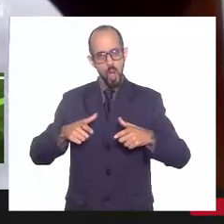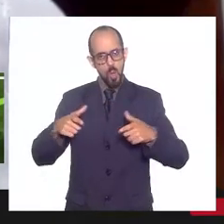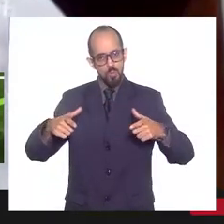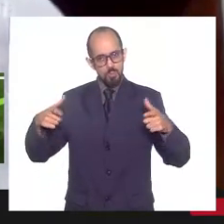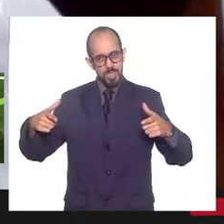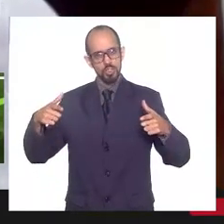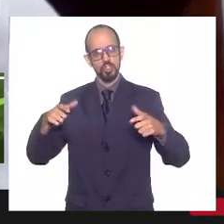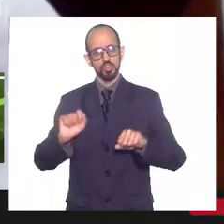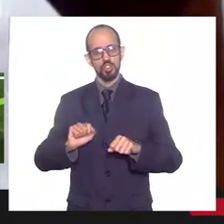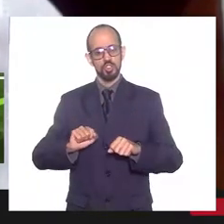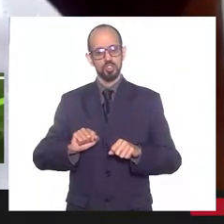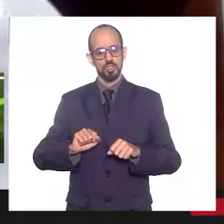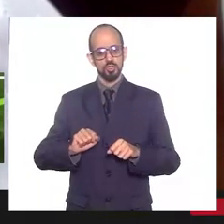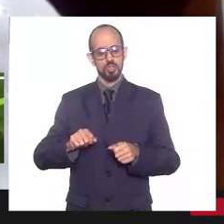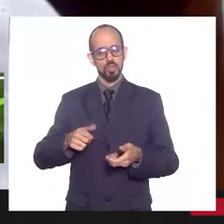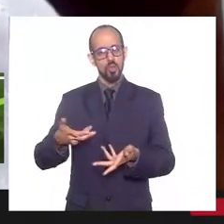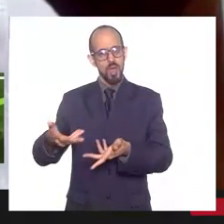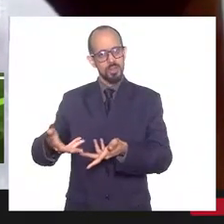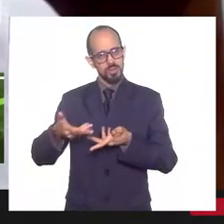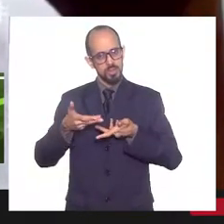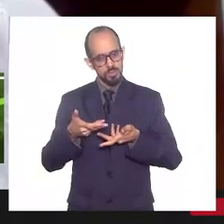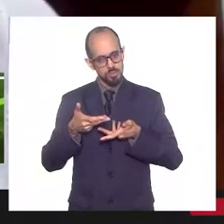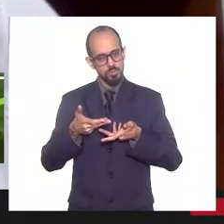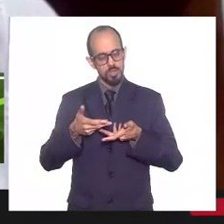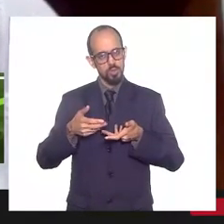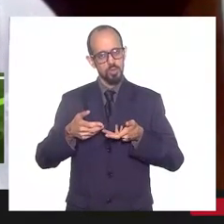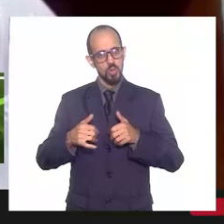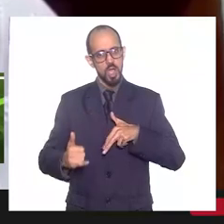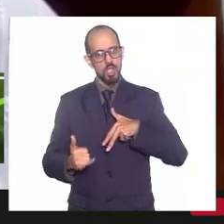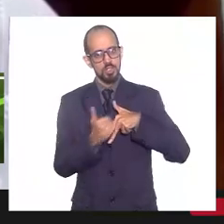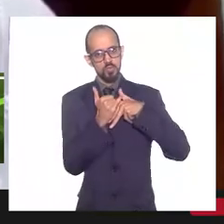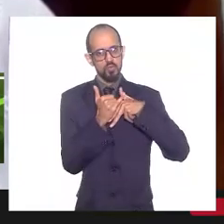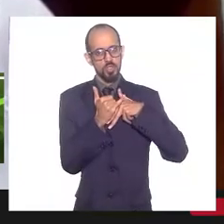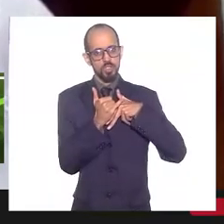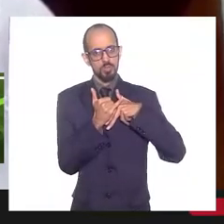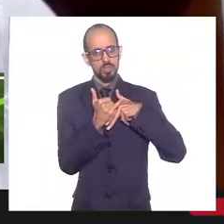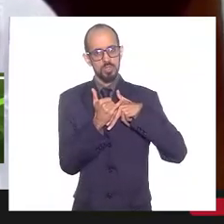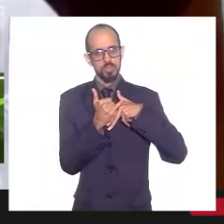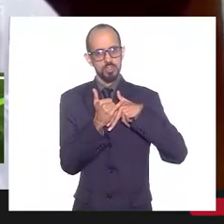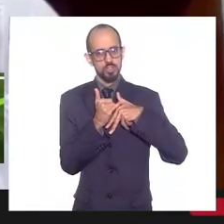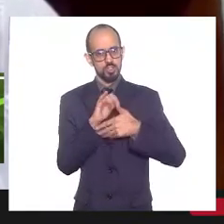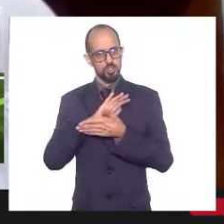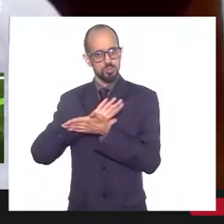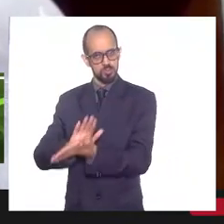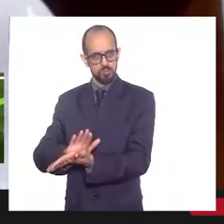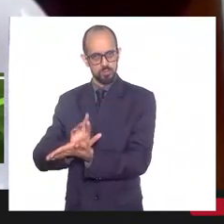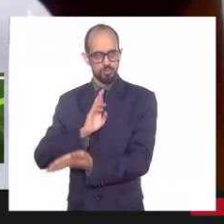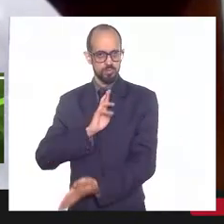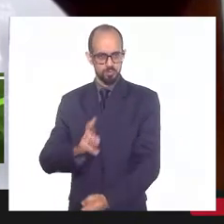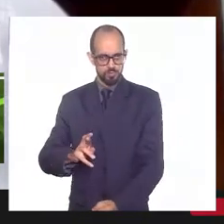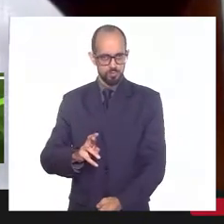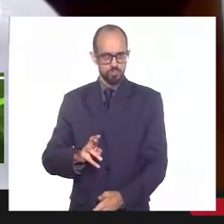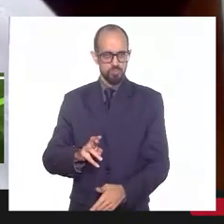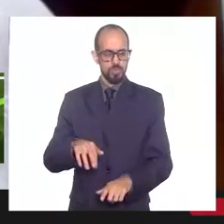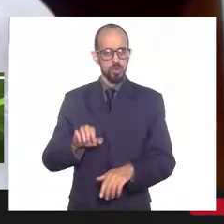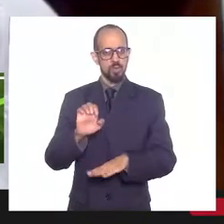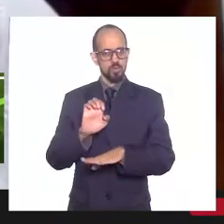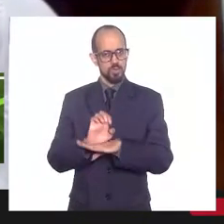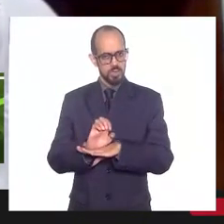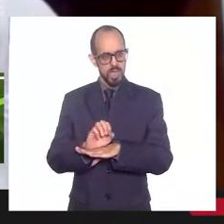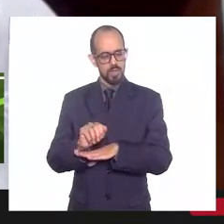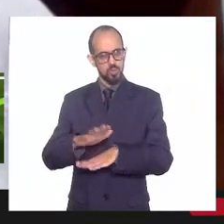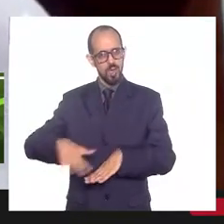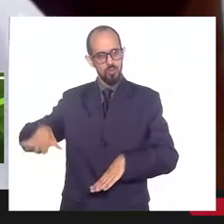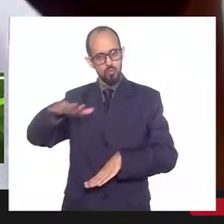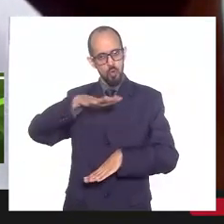o núcleo de atendimento às vítimas de intolerância religiosa pelo Estado